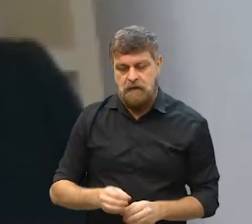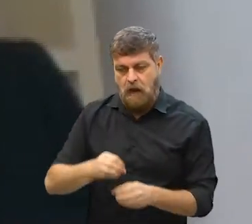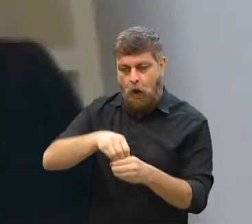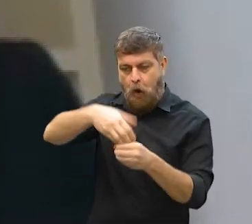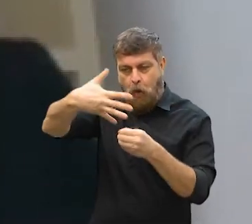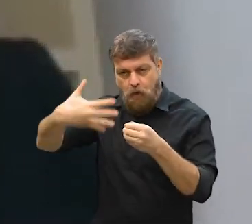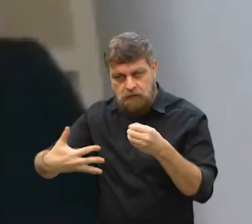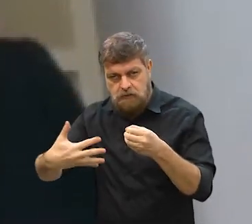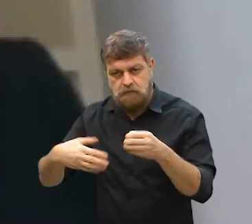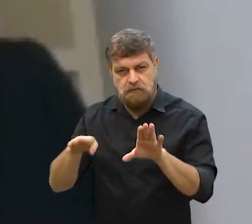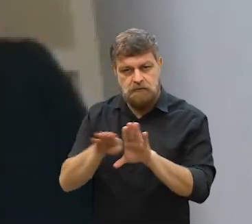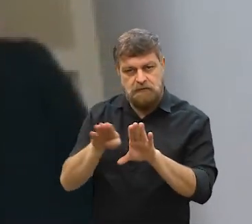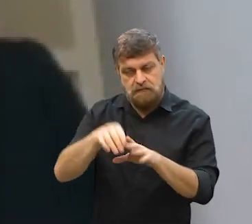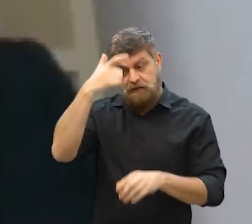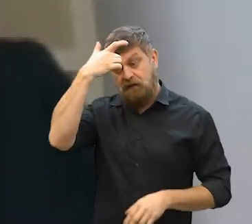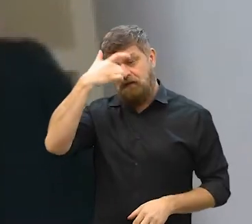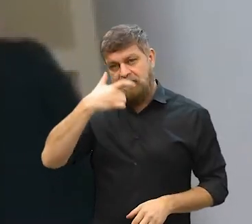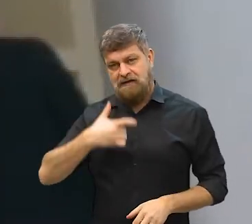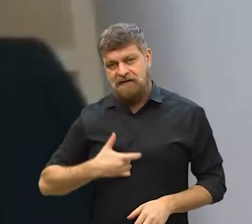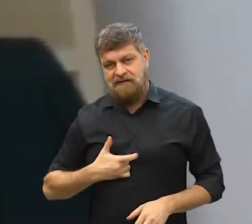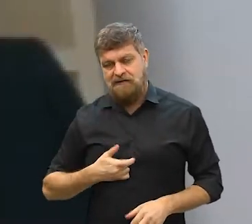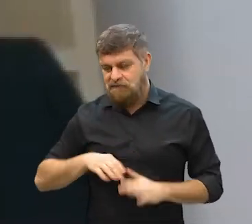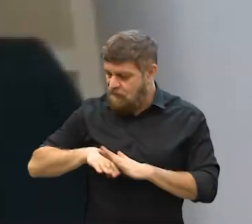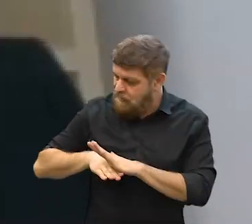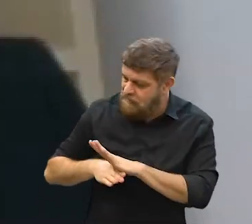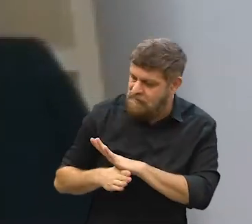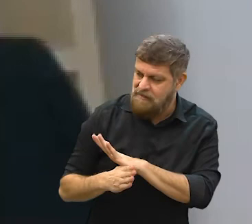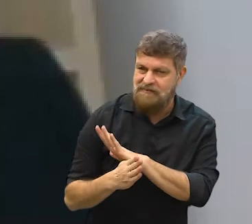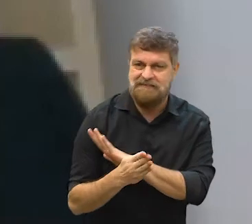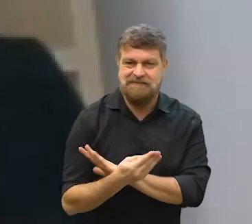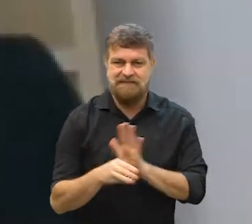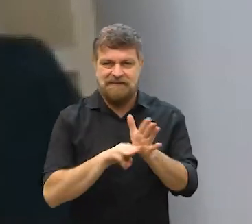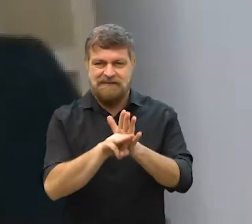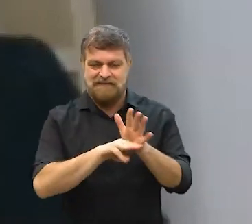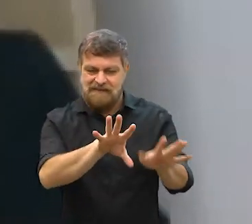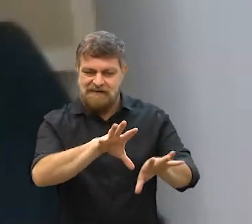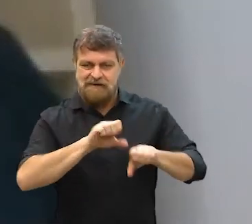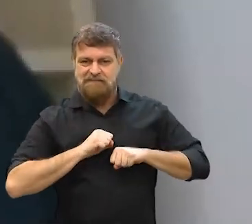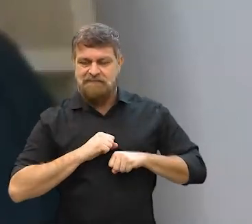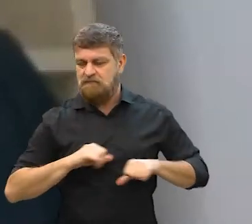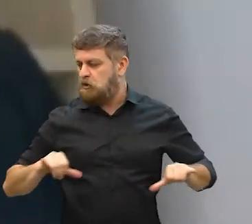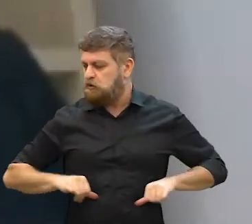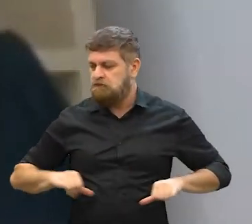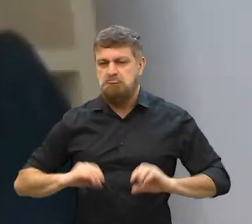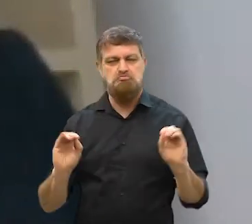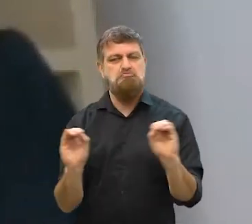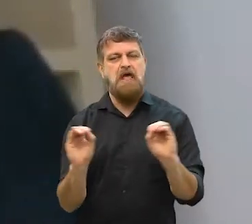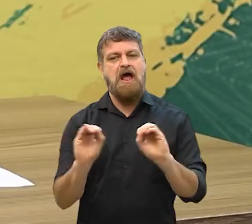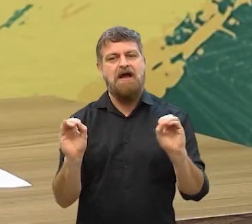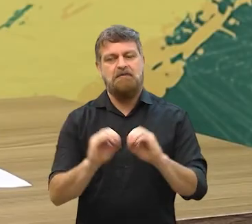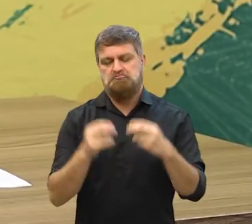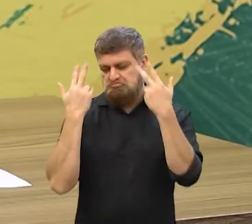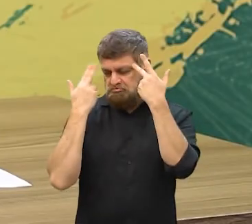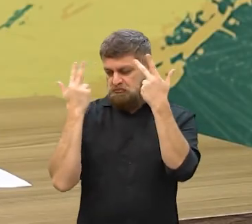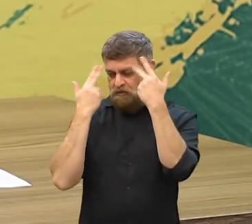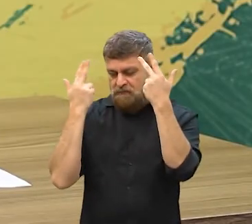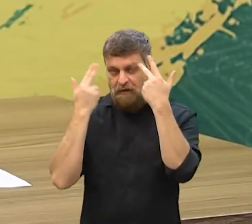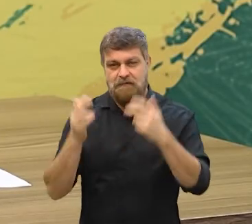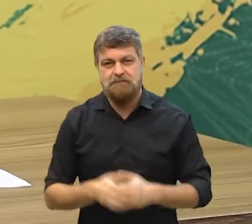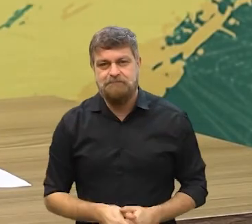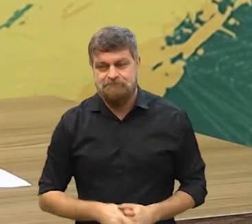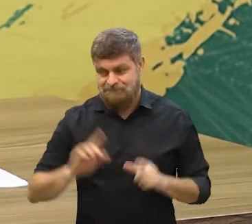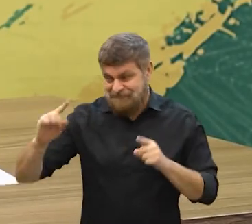e, enfim, eu estou bem acostumada com esse modelo, para mim não foi sofrimento, não. Nesses